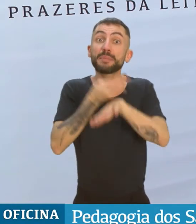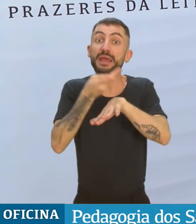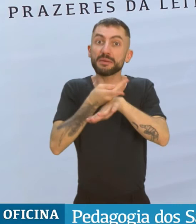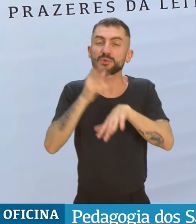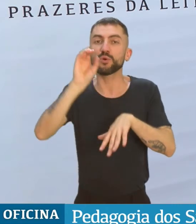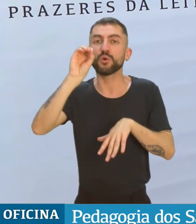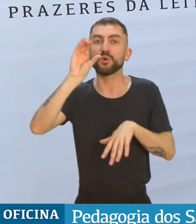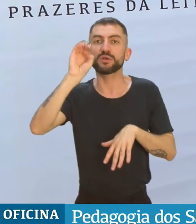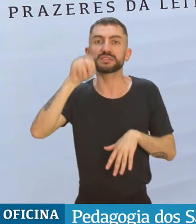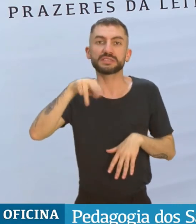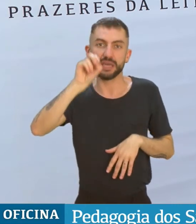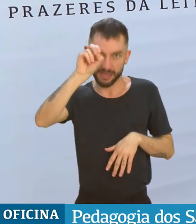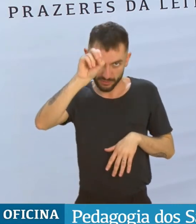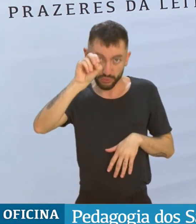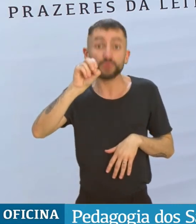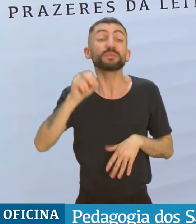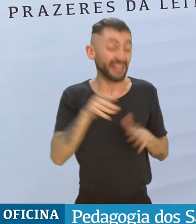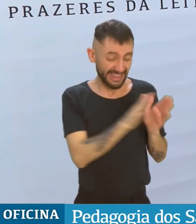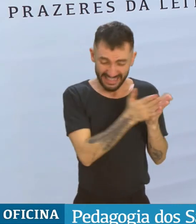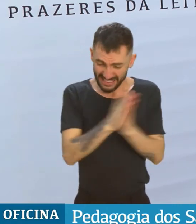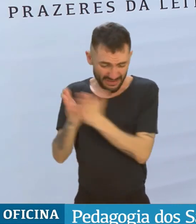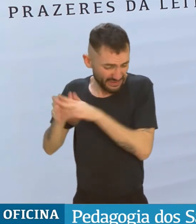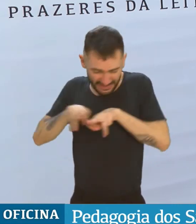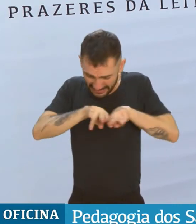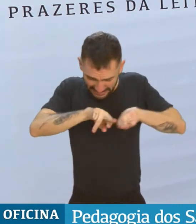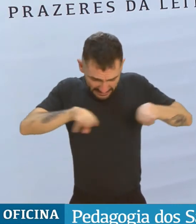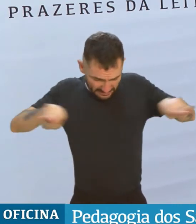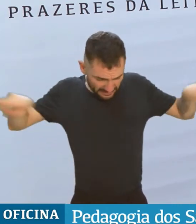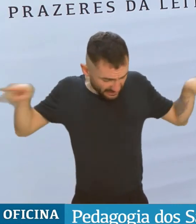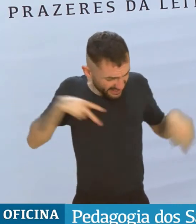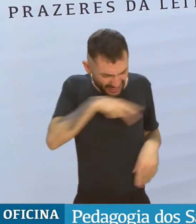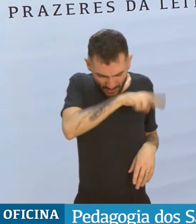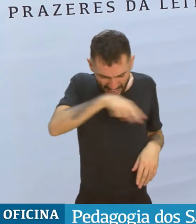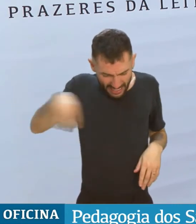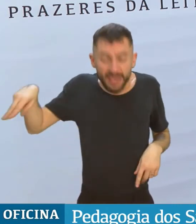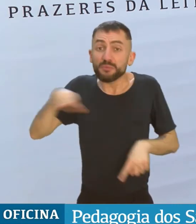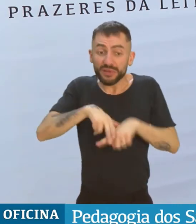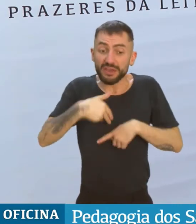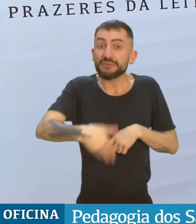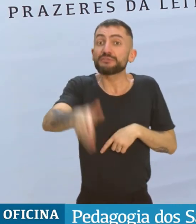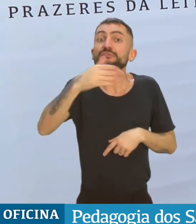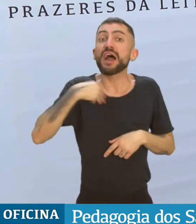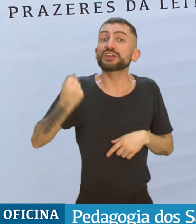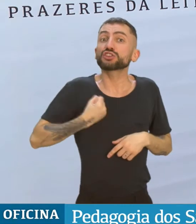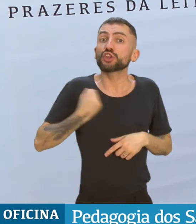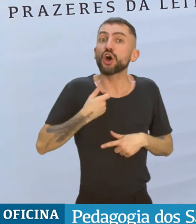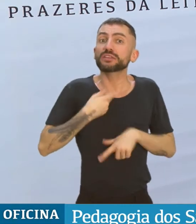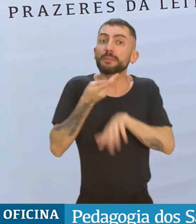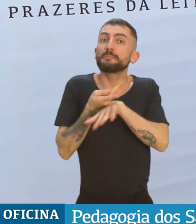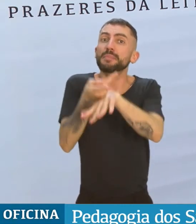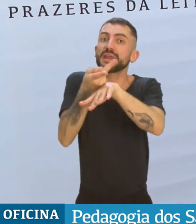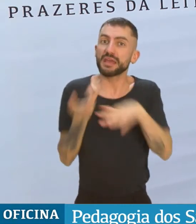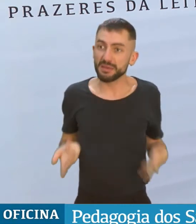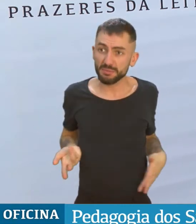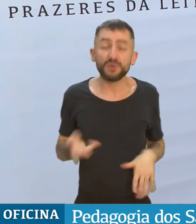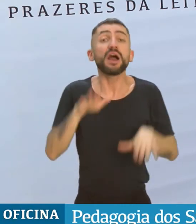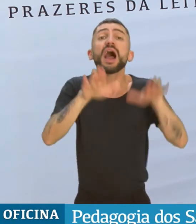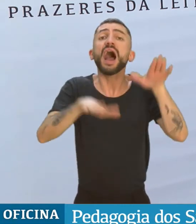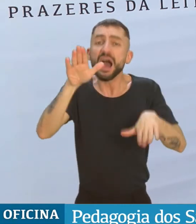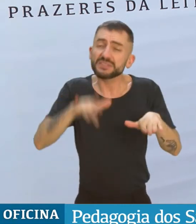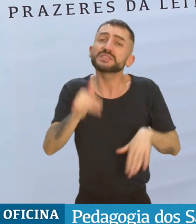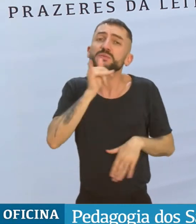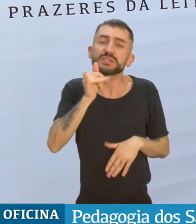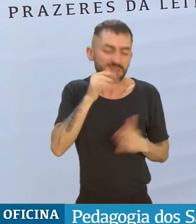leitura de dezenas de livros. E é muito engraçado, dependendo da onde o autor escreve. Eu consigo muitas vezes identificar que o